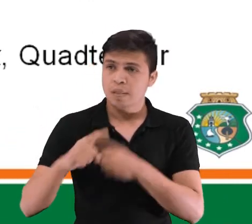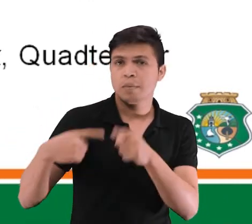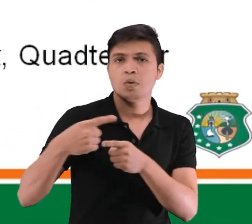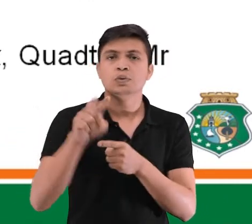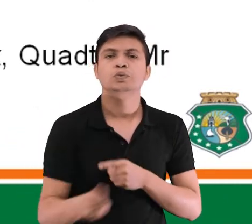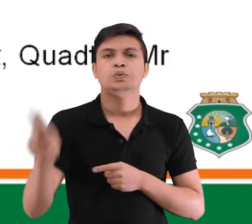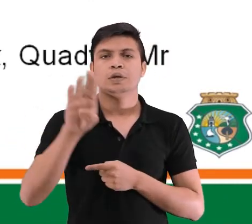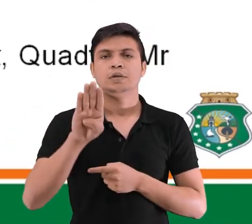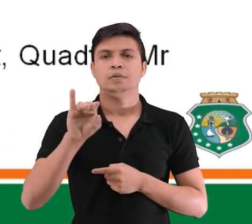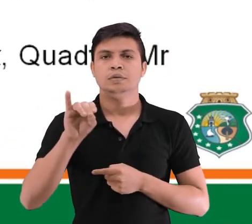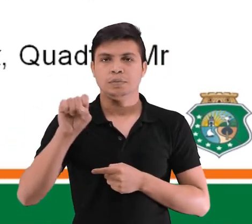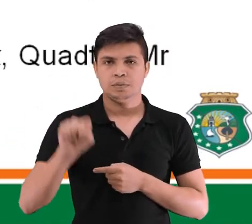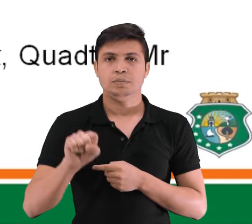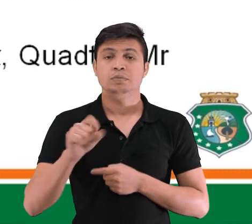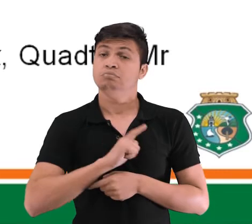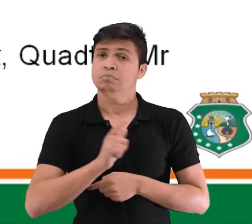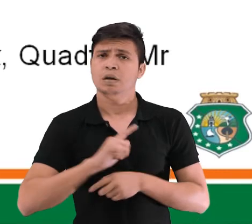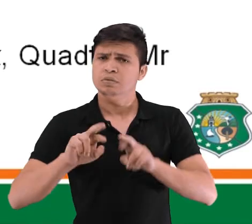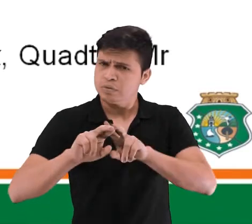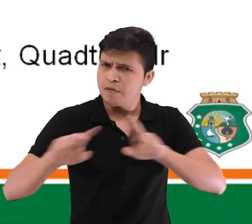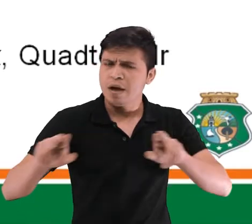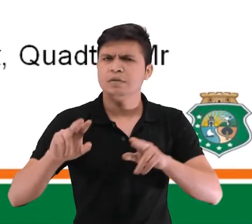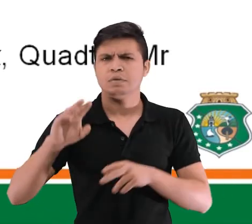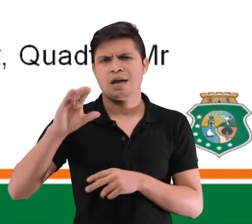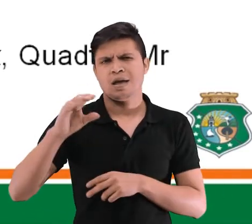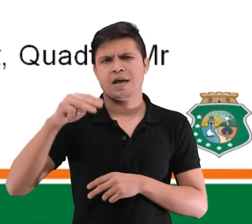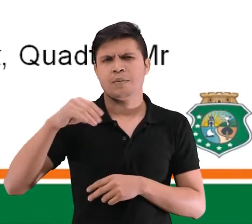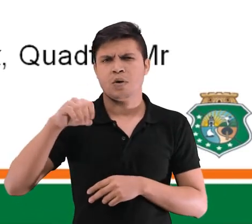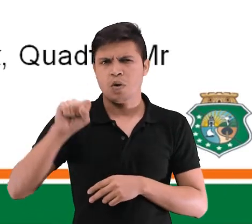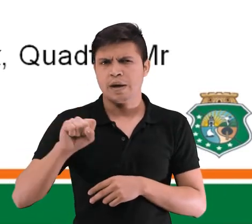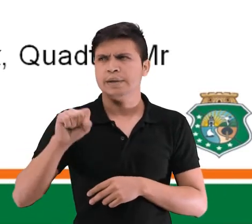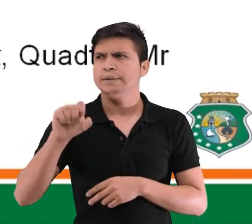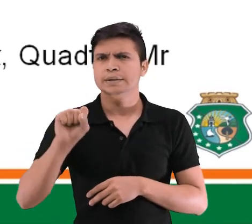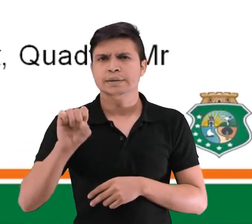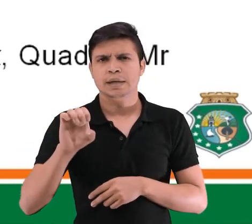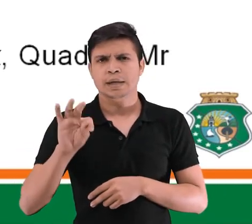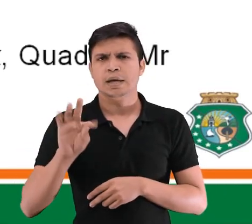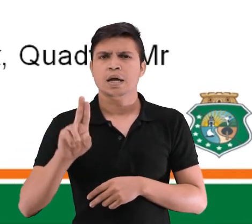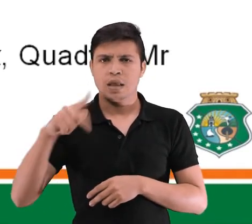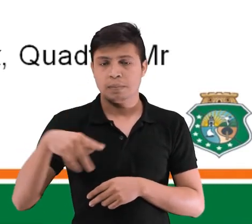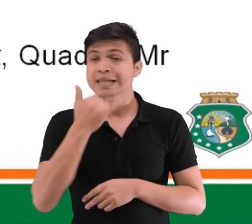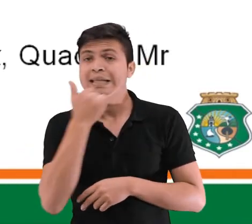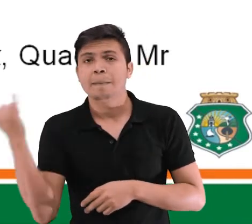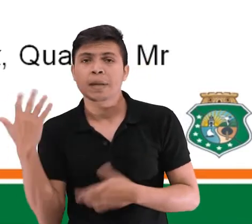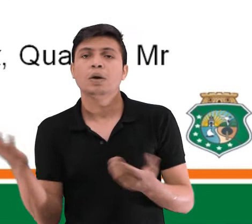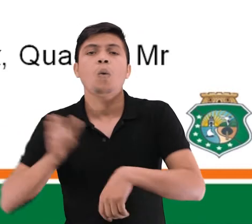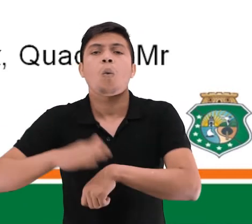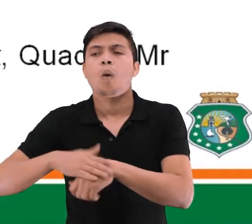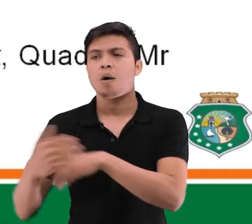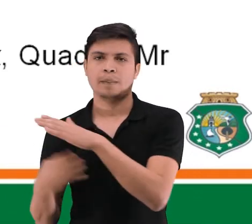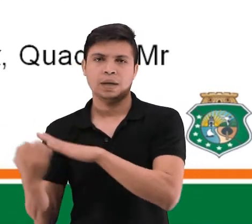BIOS. Existem diversos tipos de CMOS setup, dependendo do fabricante, tipo do